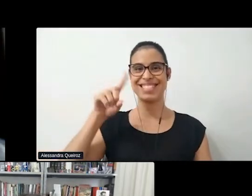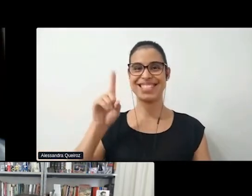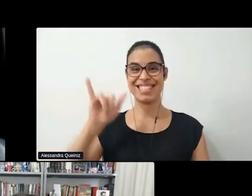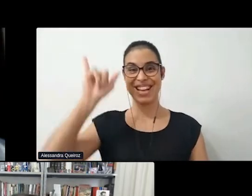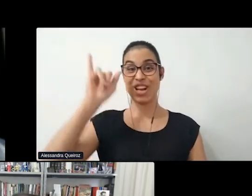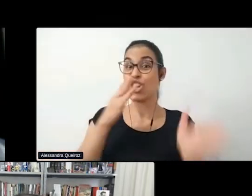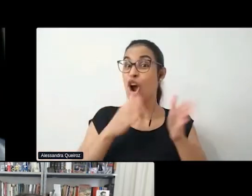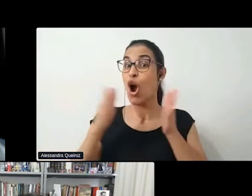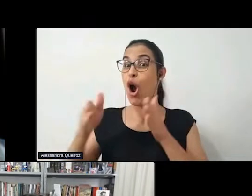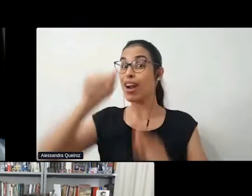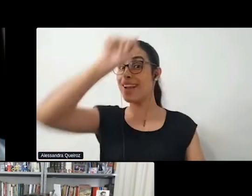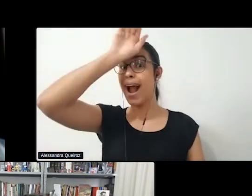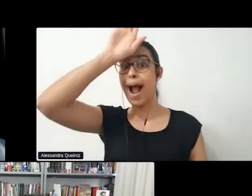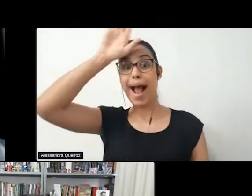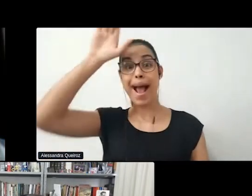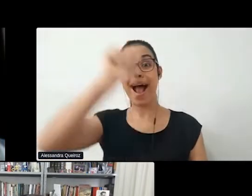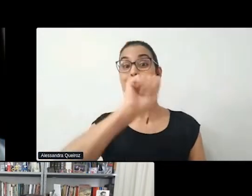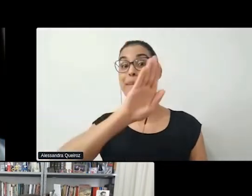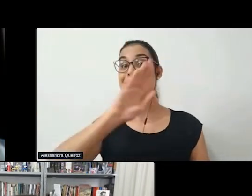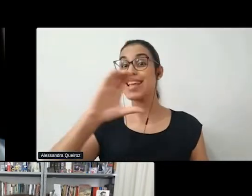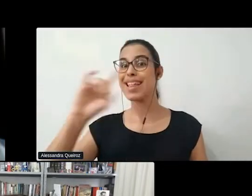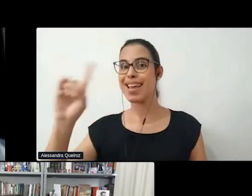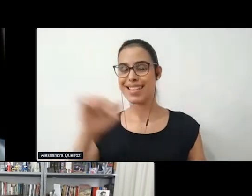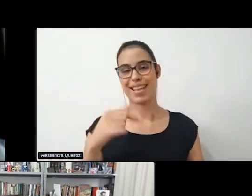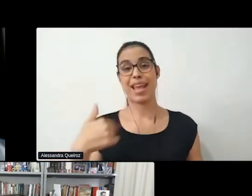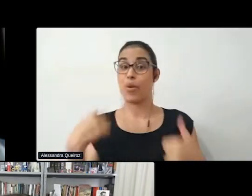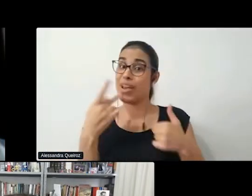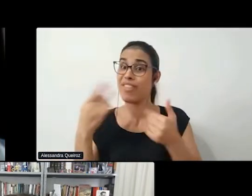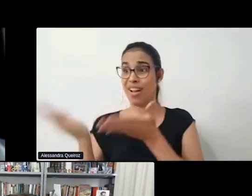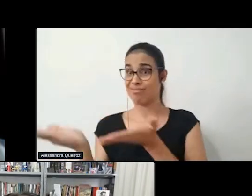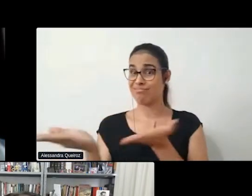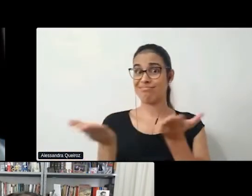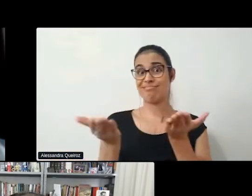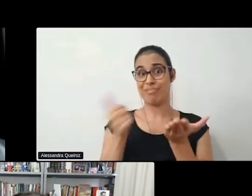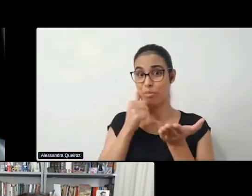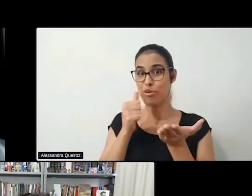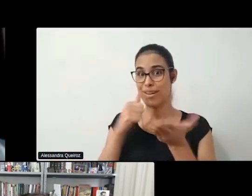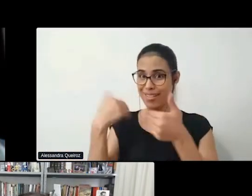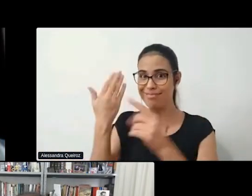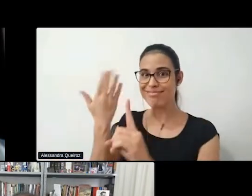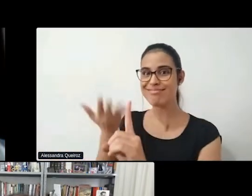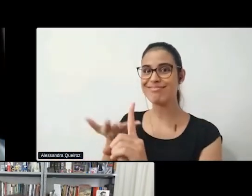Eu ia ser gentil e falar que primeiro as damas, mas...